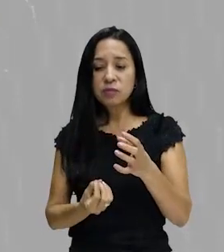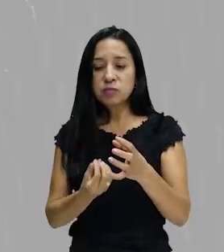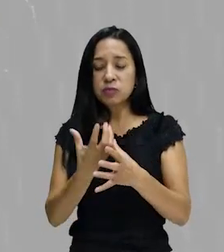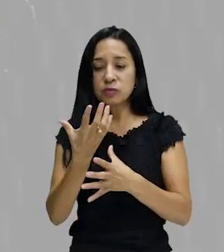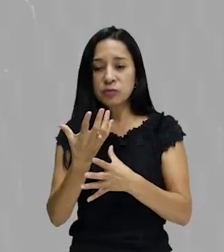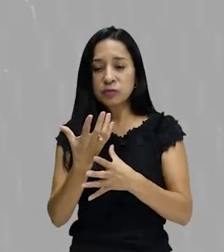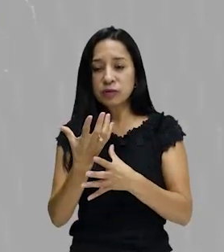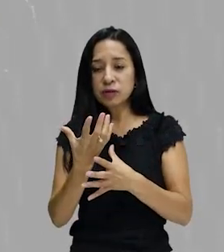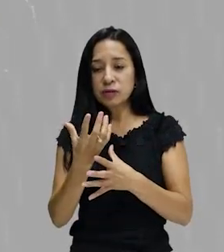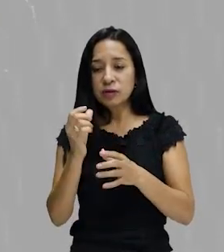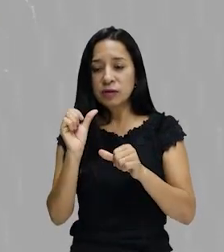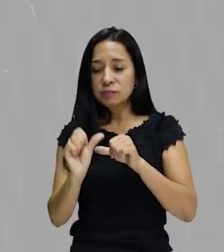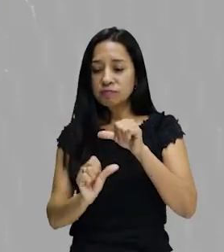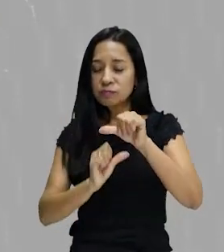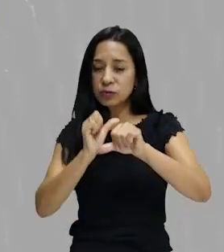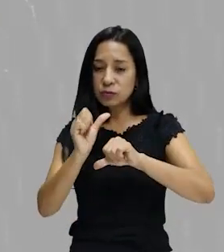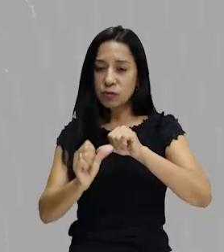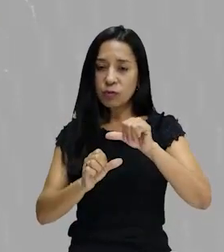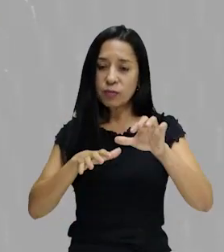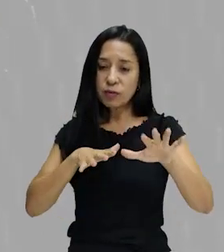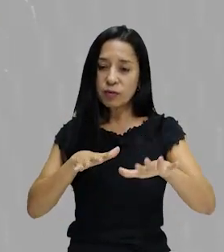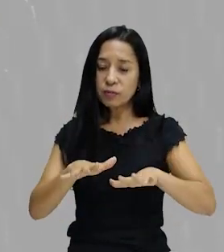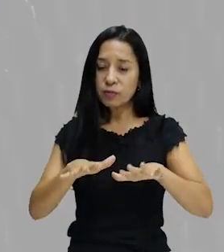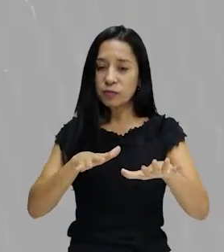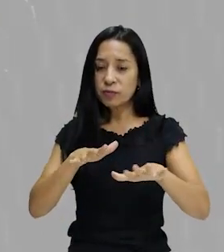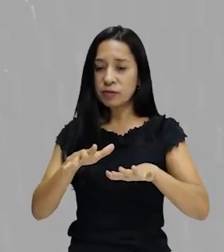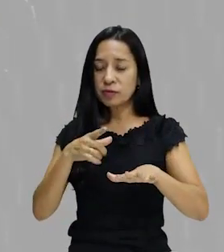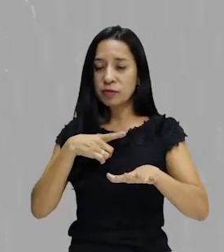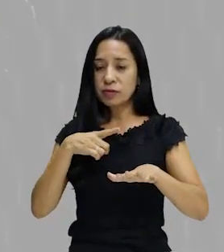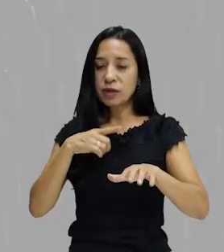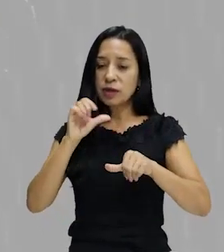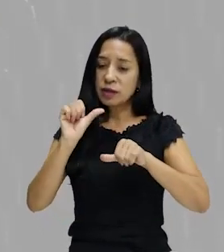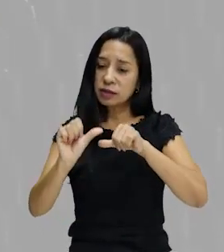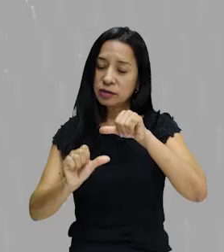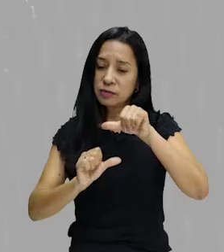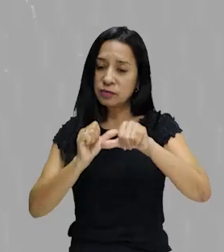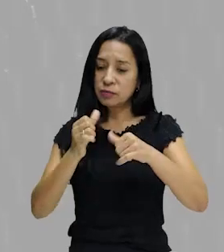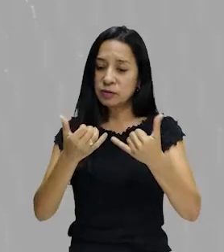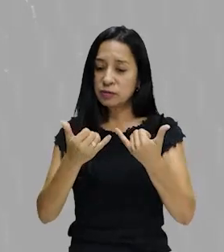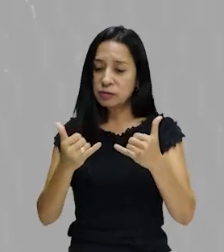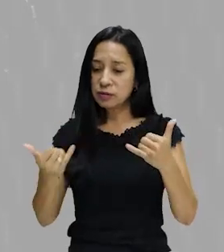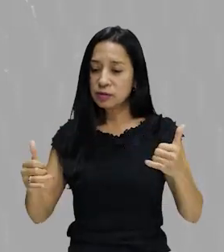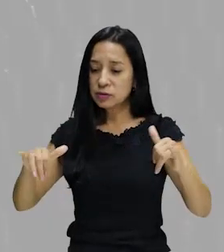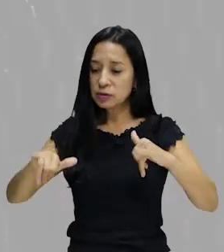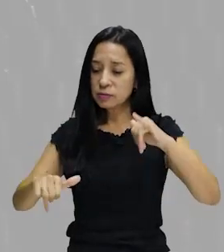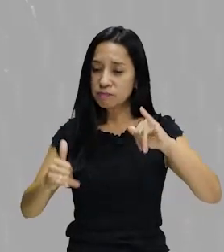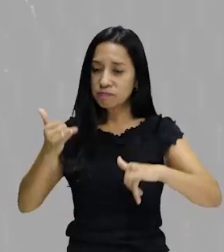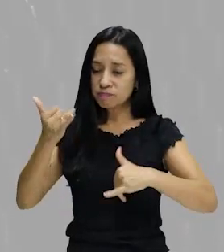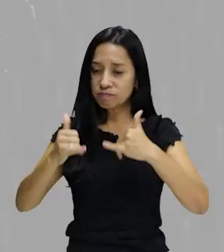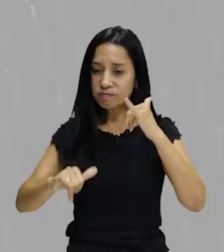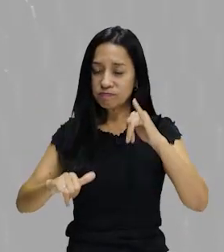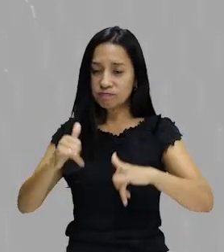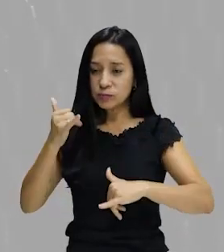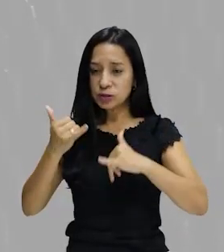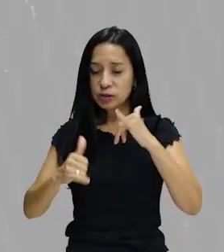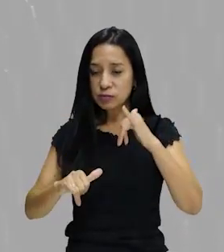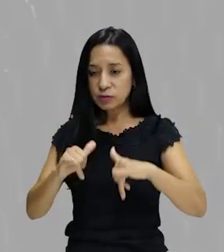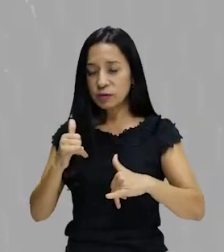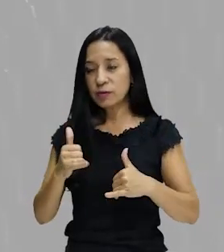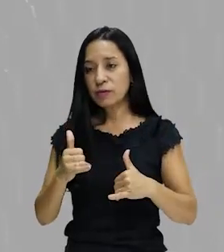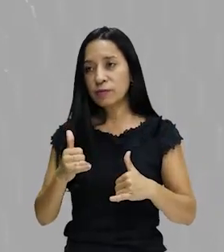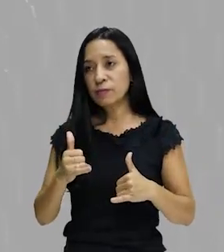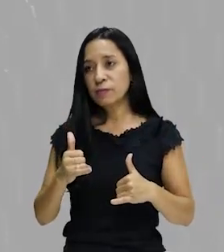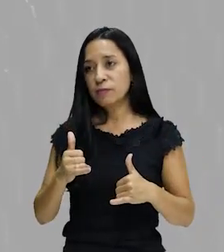gerar o movimento. Ok? Então nós temos a transformação da energia química ali dentro, né, proveniente dessa